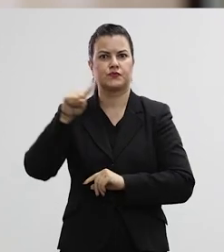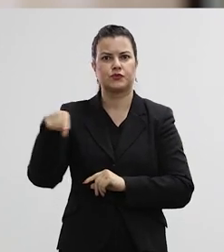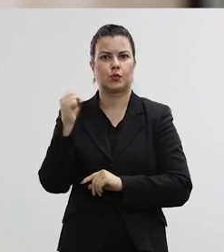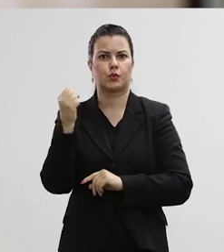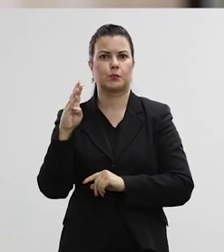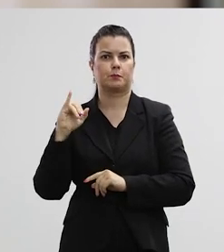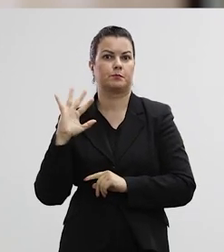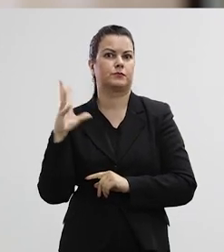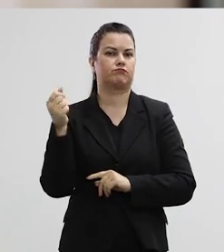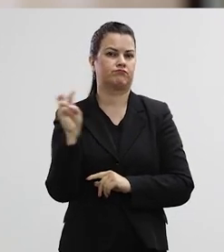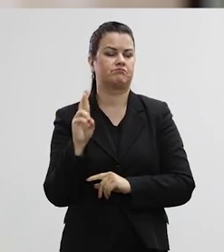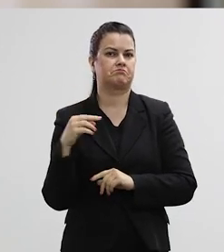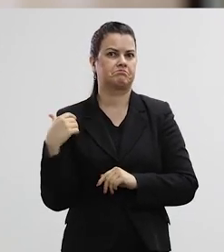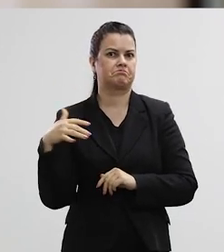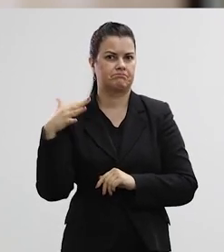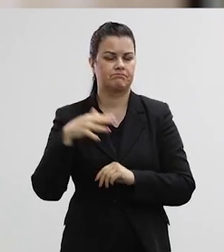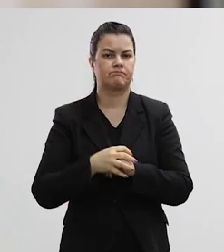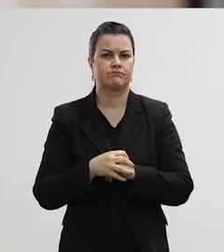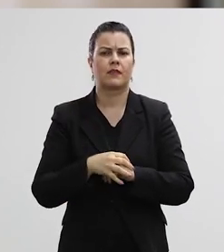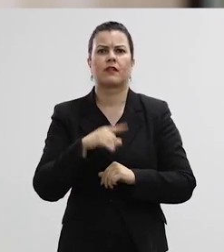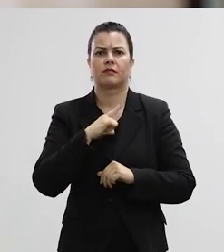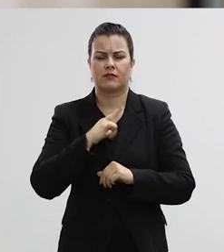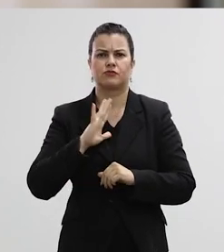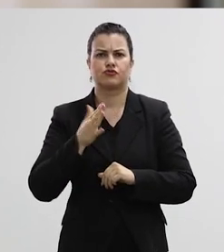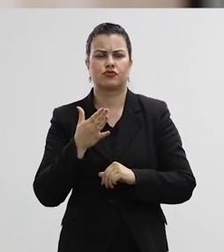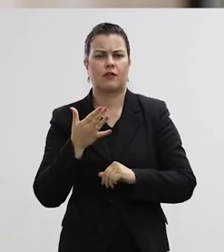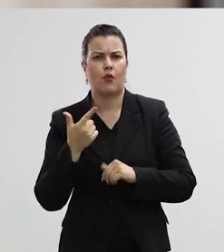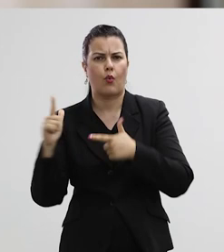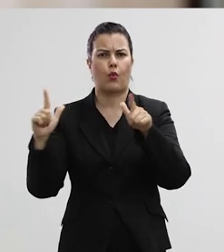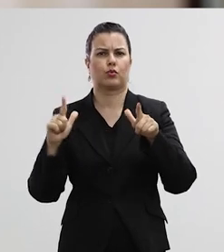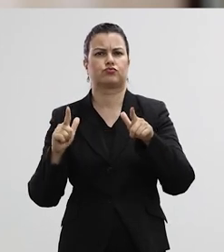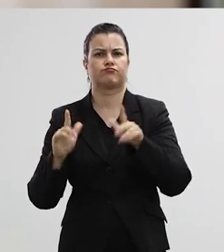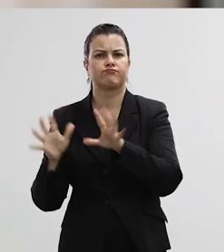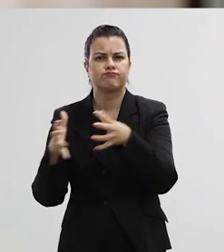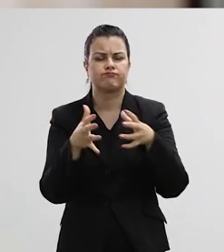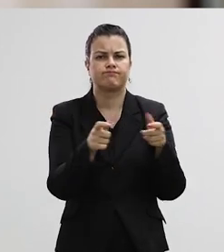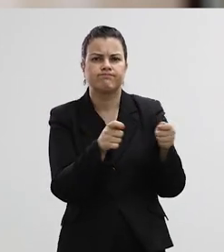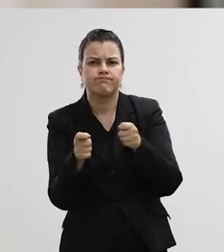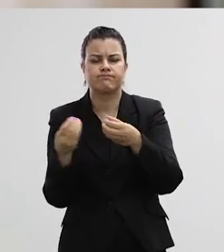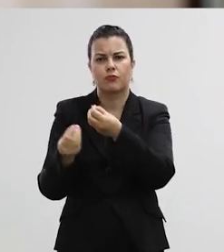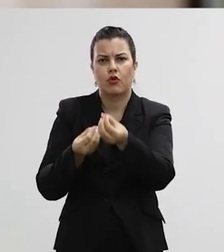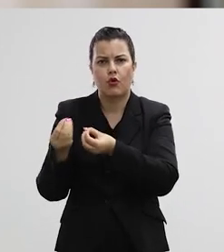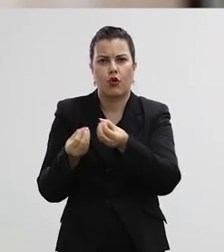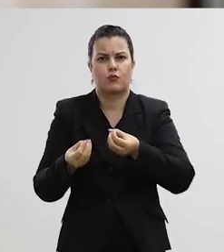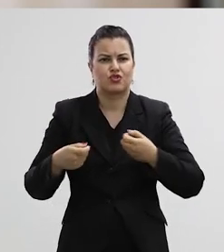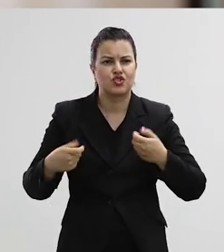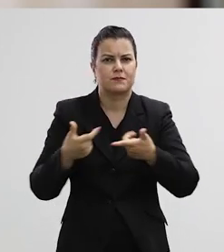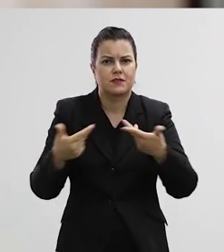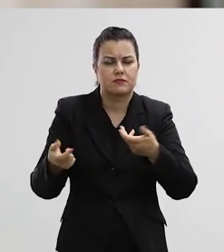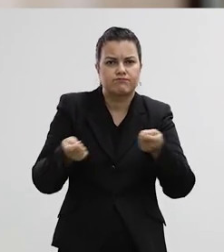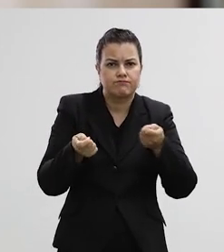quase 1,8 bilhão de reais somadas as outras iniciativas é feita de